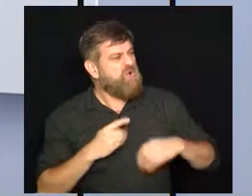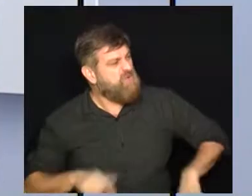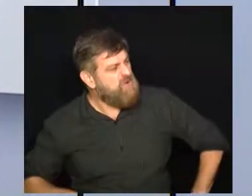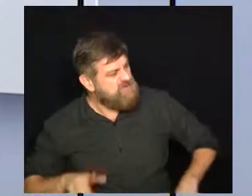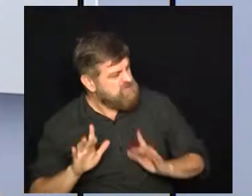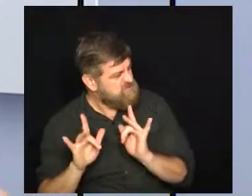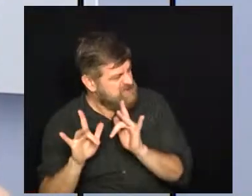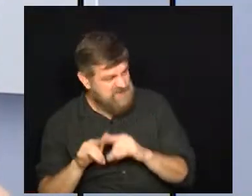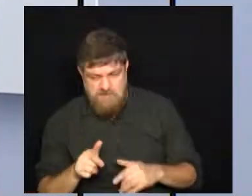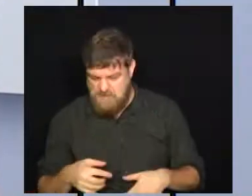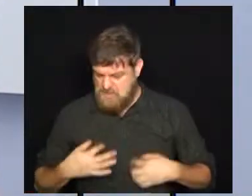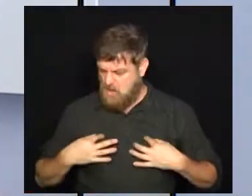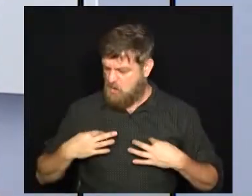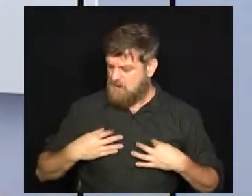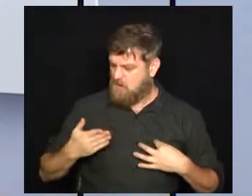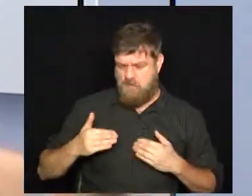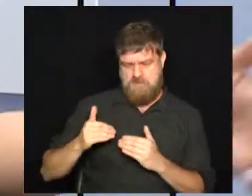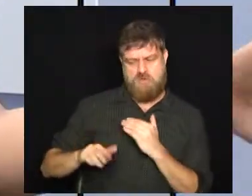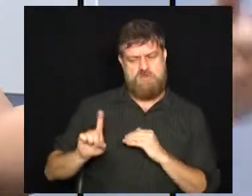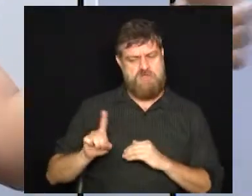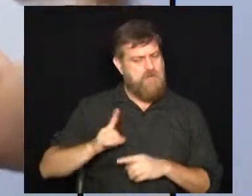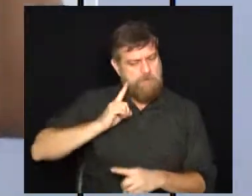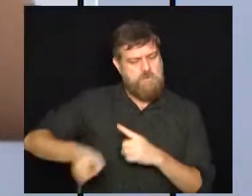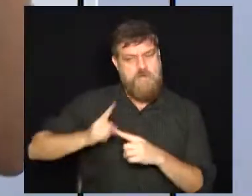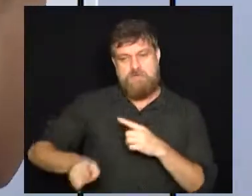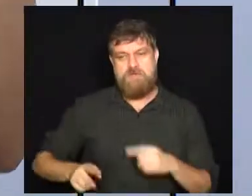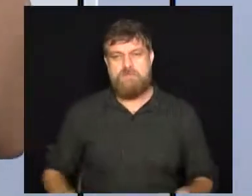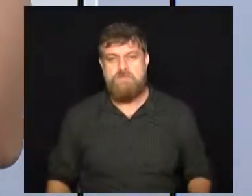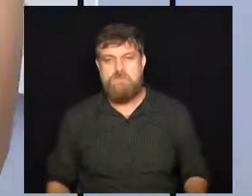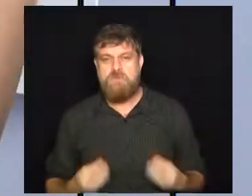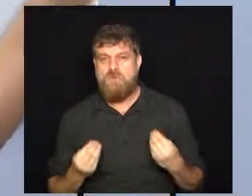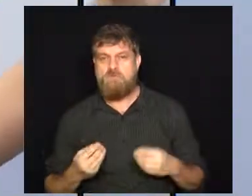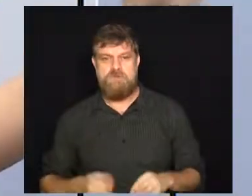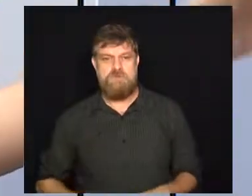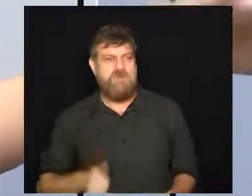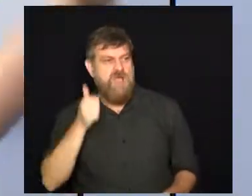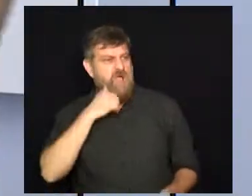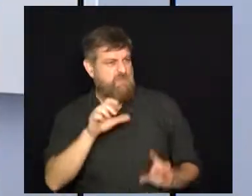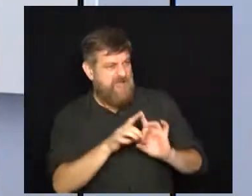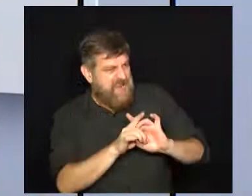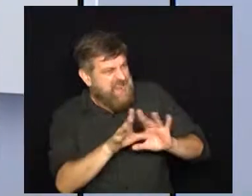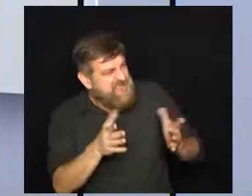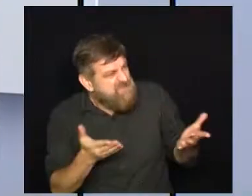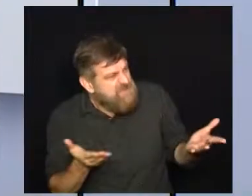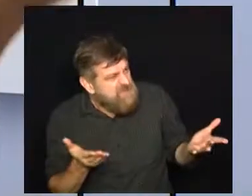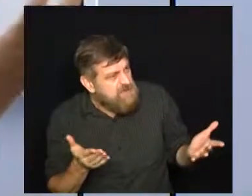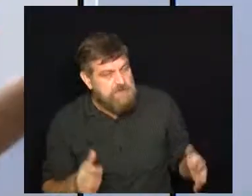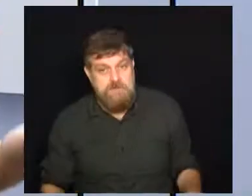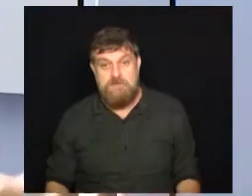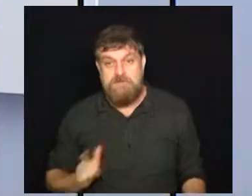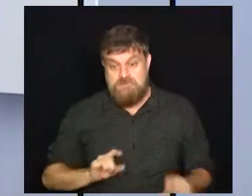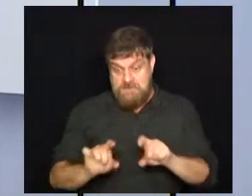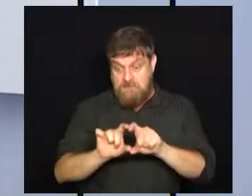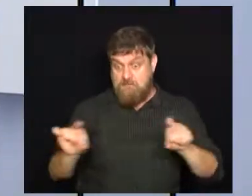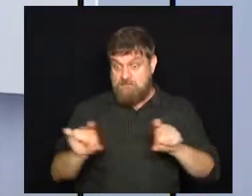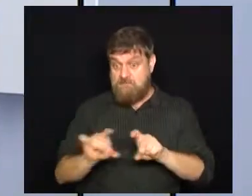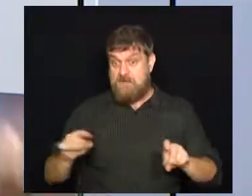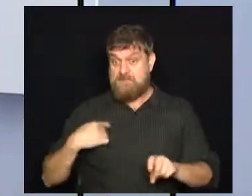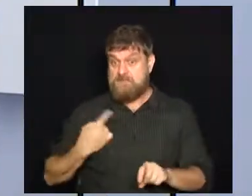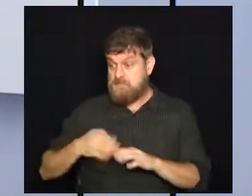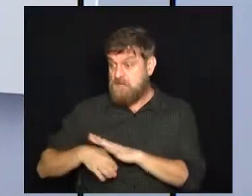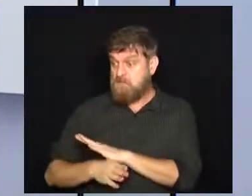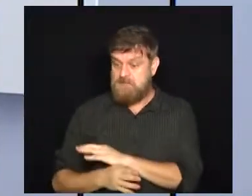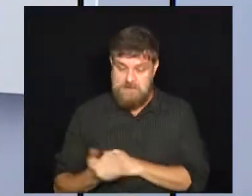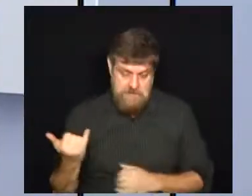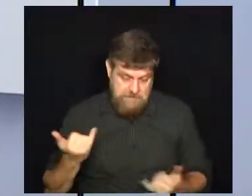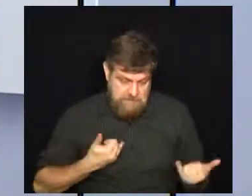namorada sair com essa roupa? Você deixa sua mulher muito livre. São frases que nós ouvimos, como